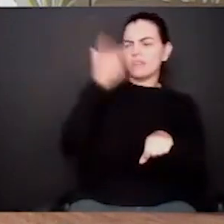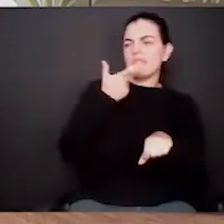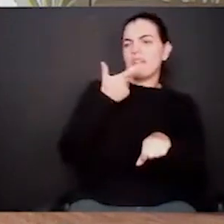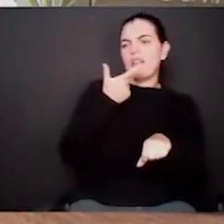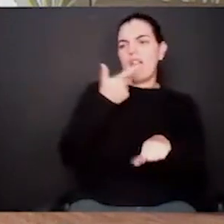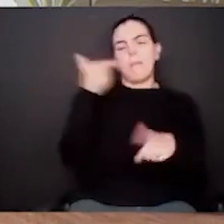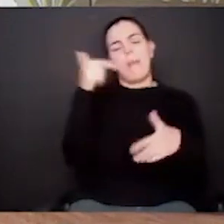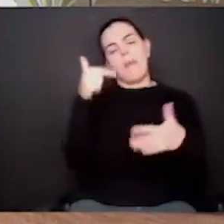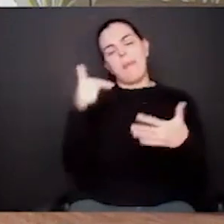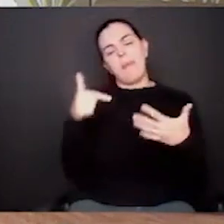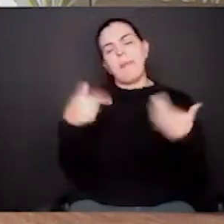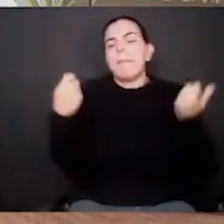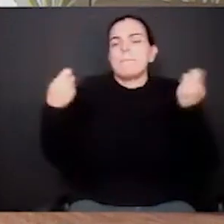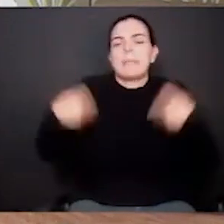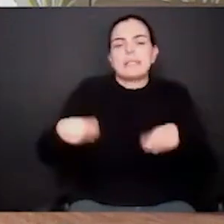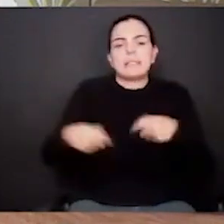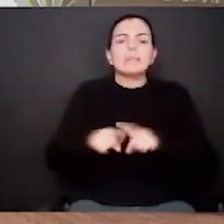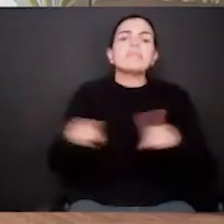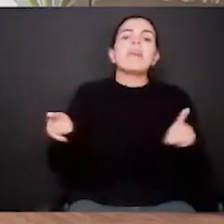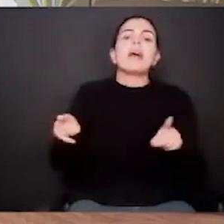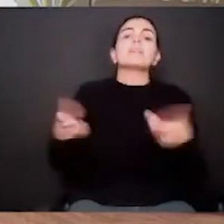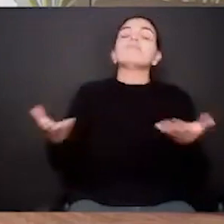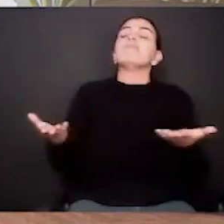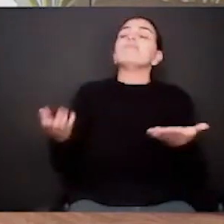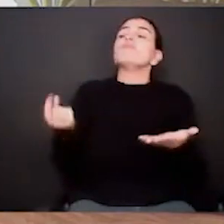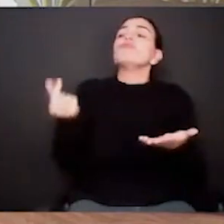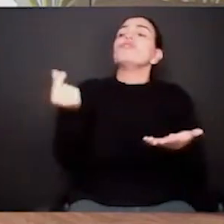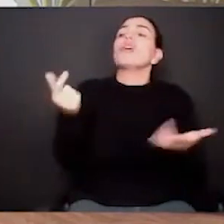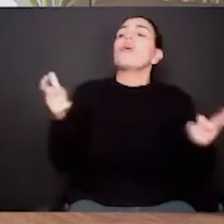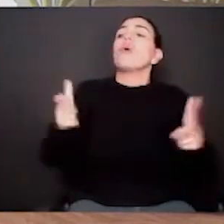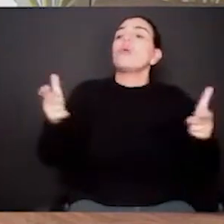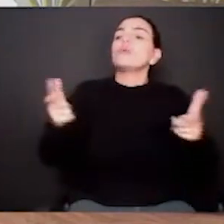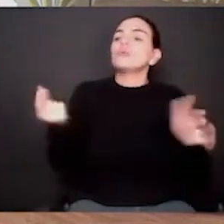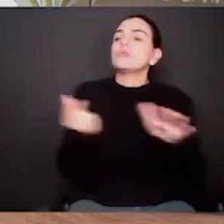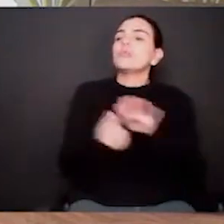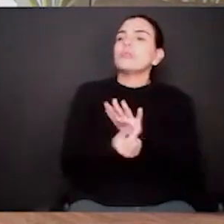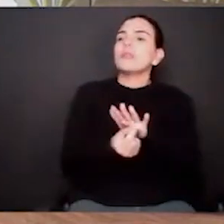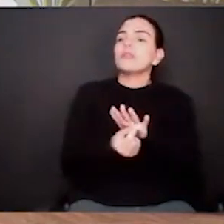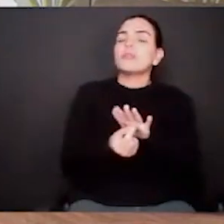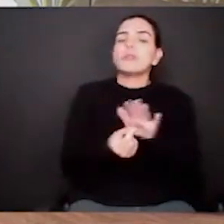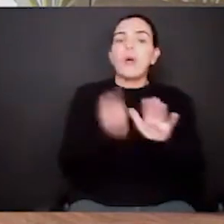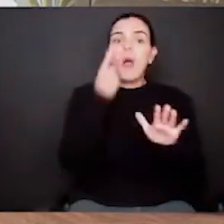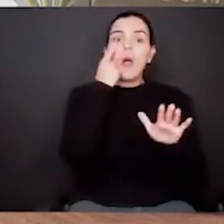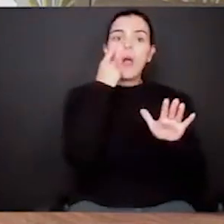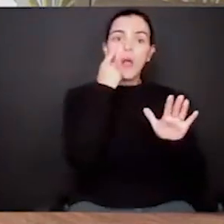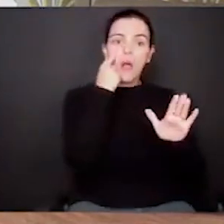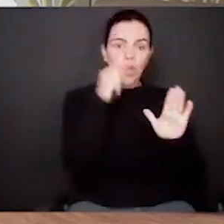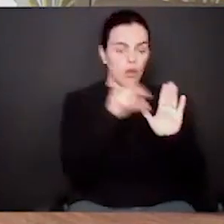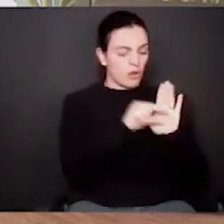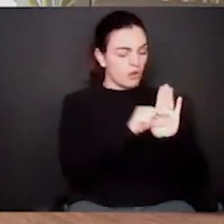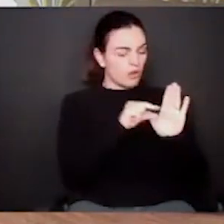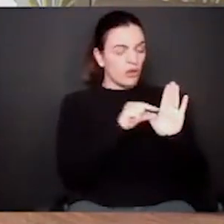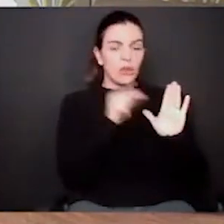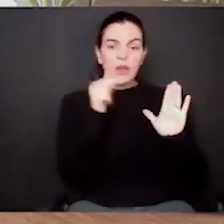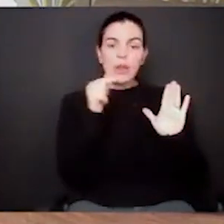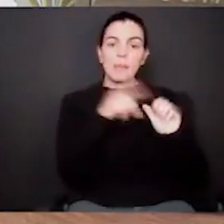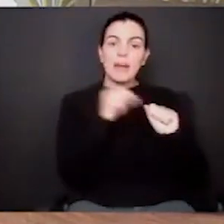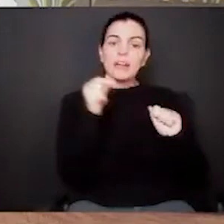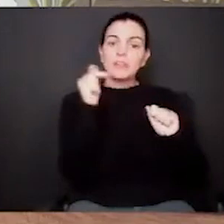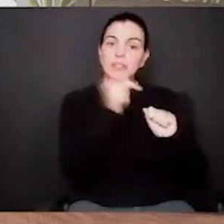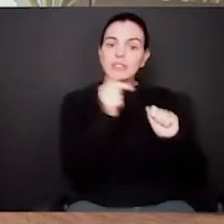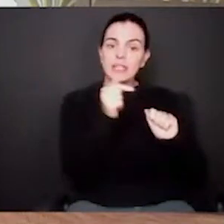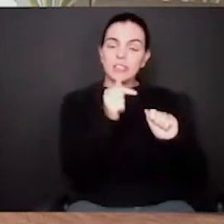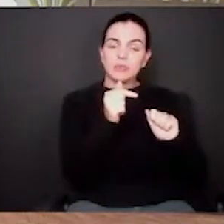aqui, e onde é que está o dinheiro? O dinheiro está aqui estabelecido no parágrafo 7º do mesmo artigo 227. Diz